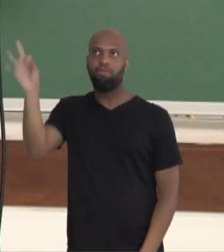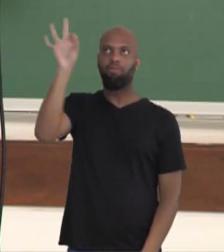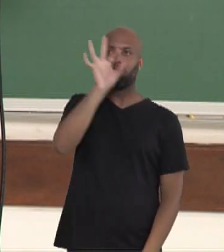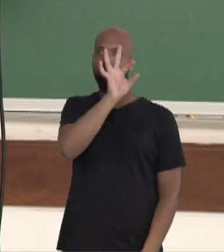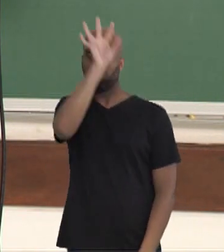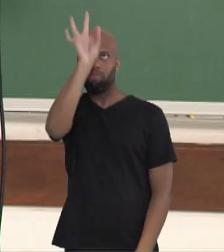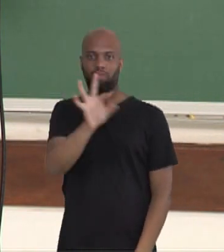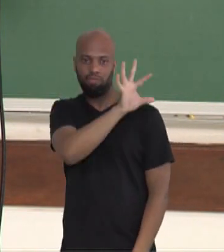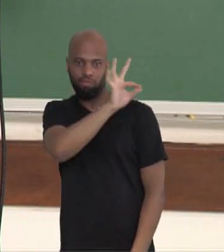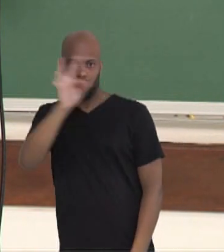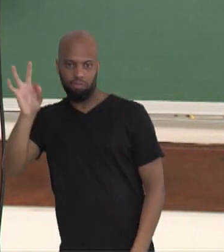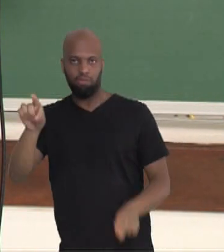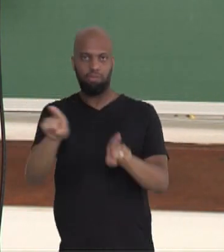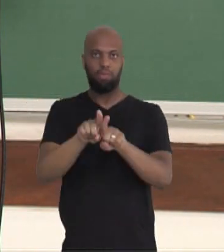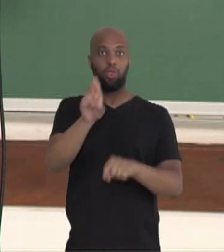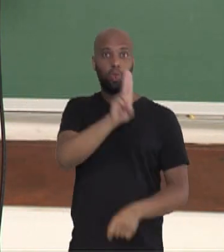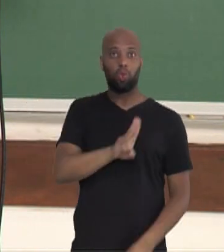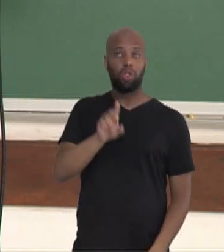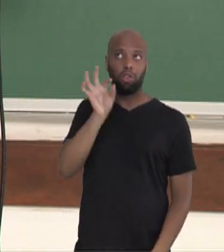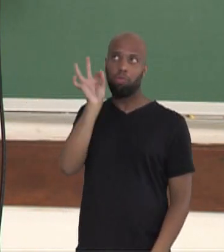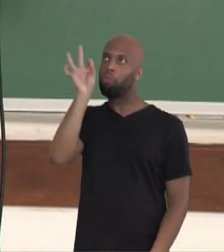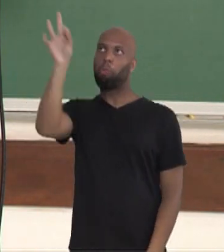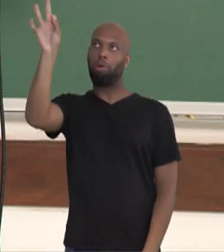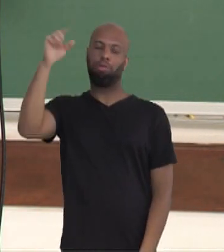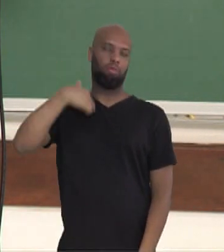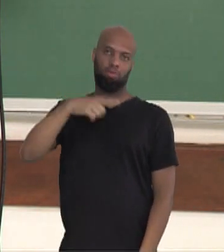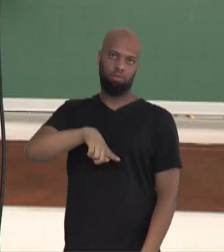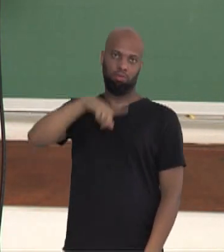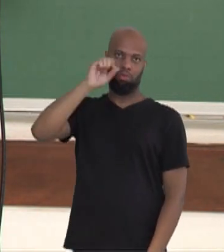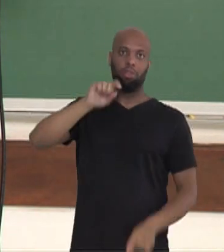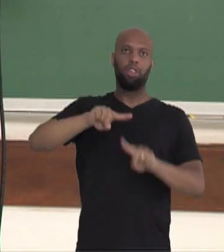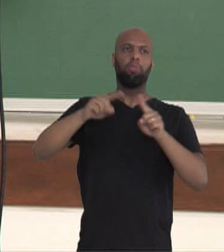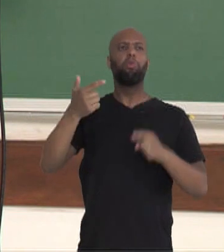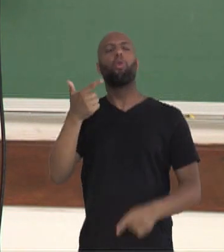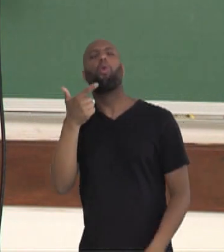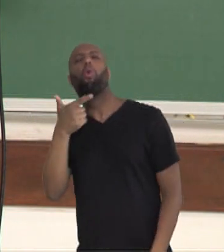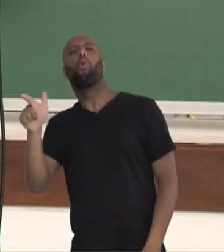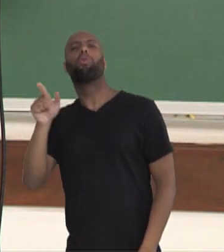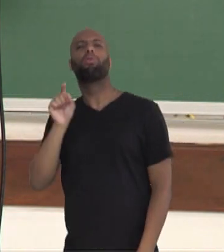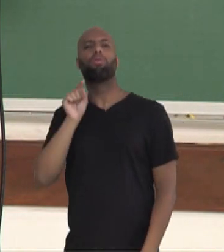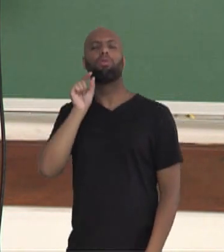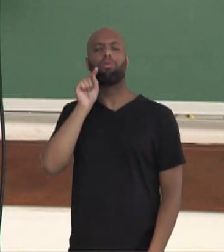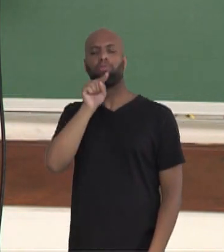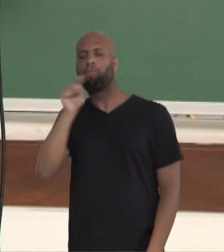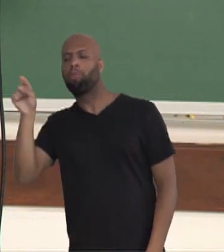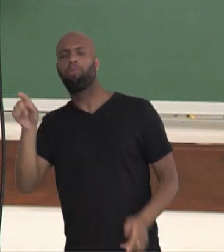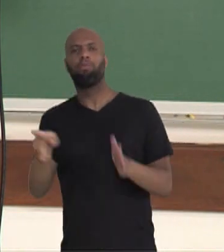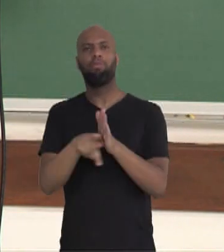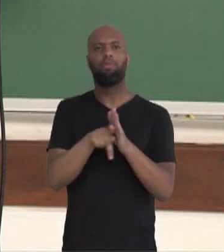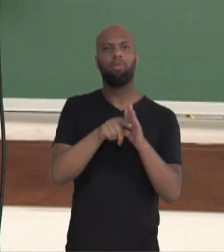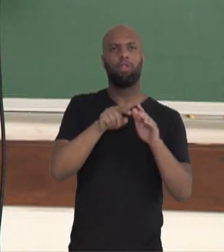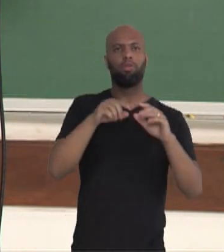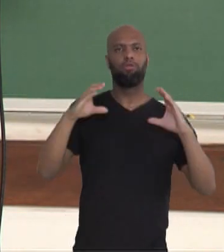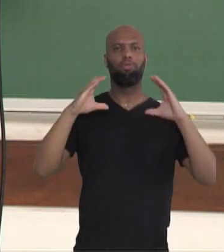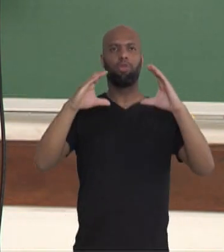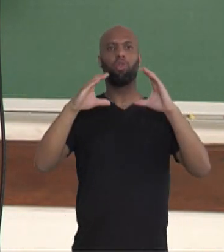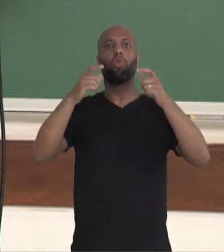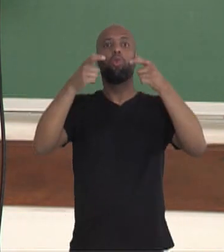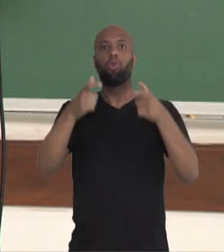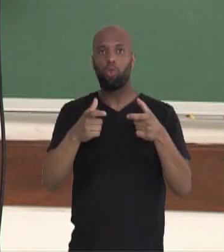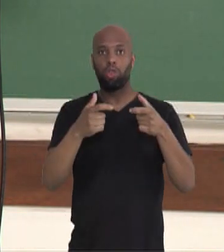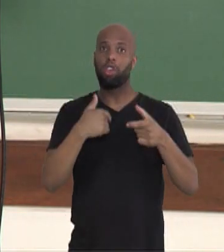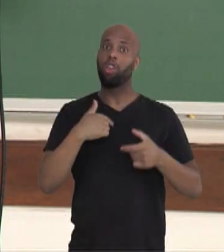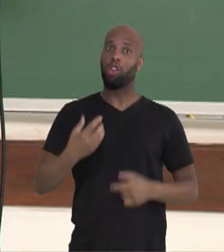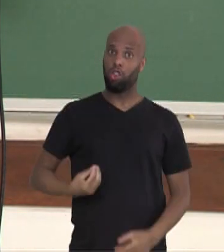sempre um ponto qualquer que foi marcado. Mas e os outros pontos dessa função? Da onde que eles vão aparecer? Vocês estão vendo que eu